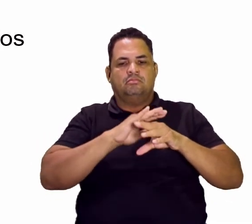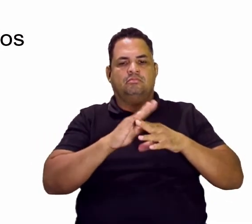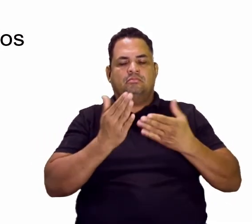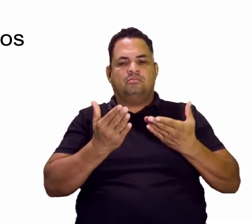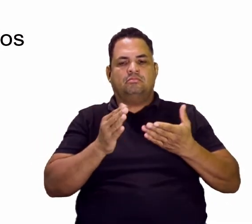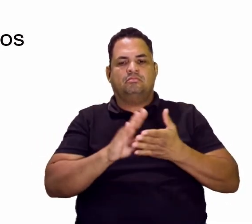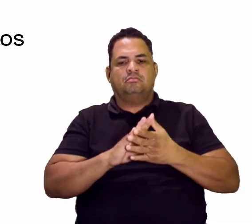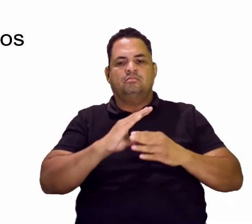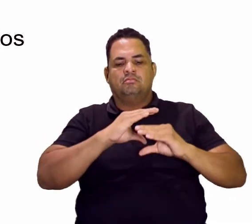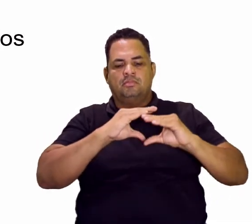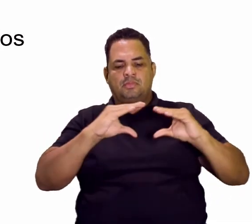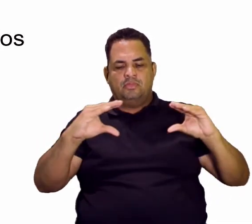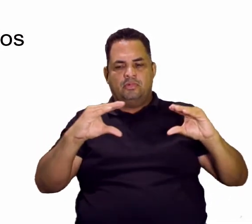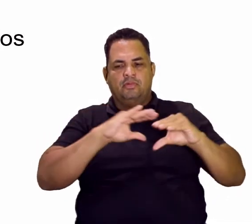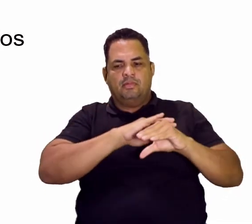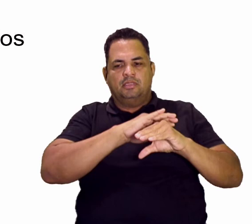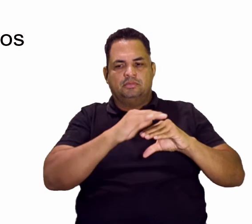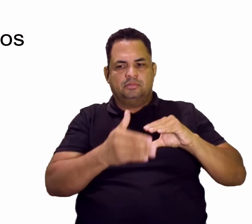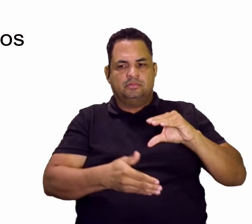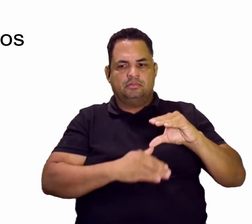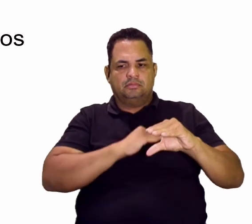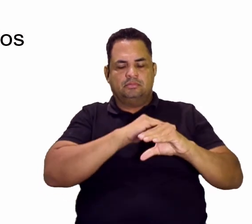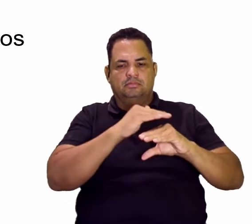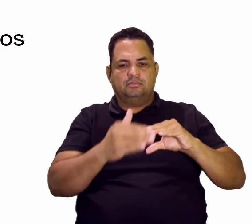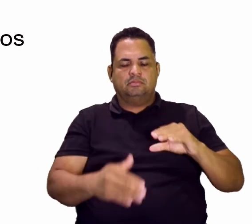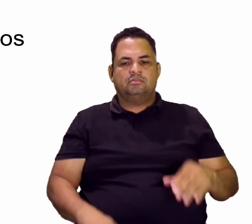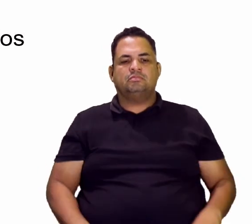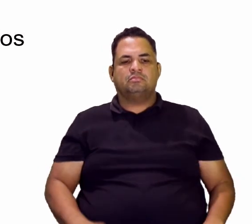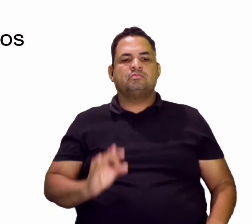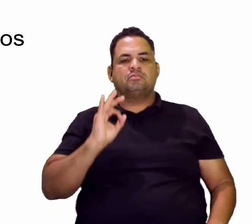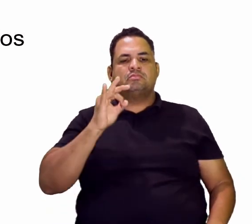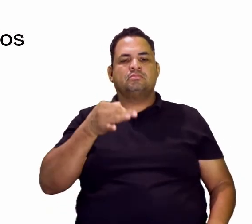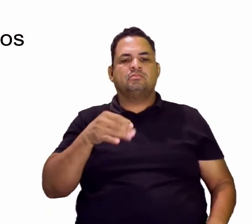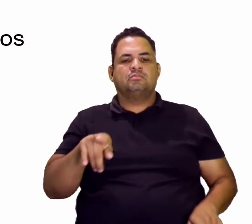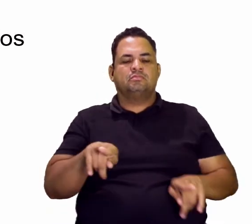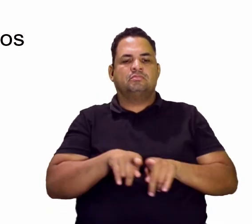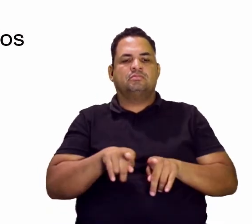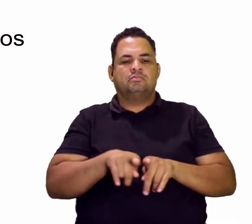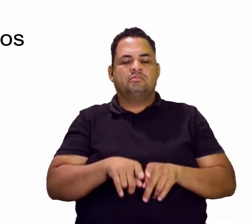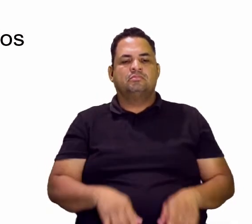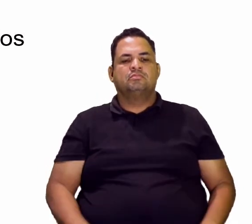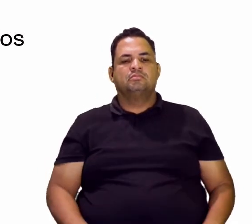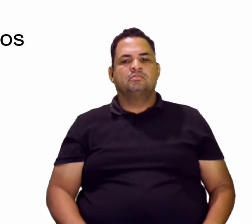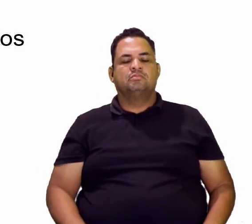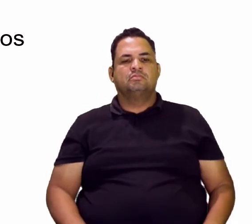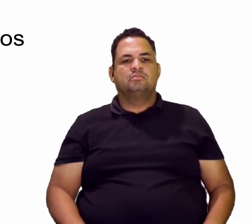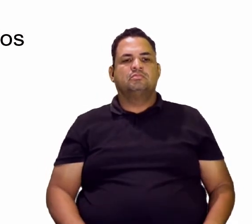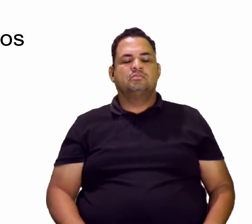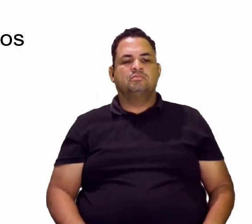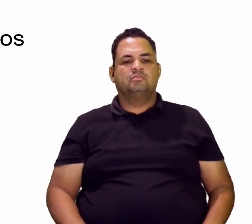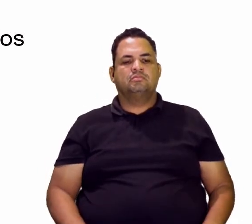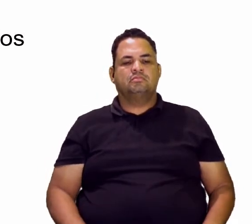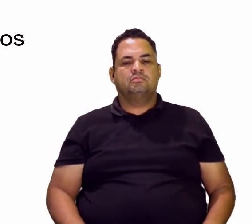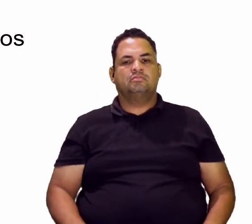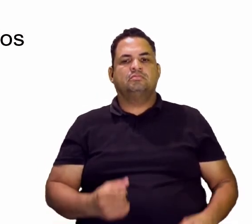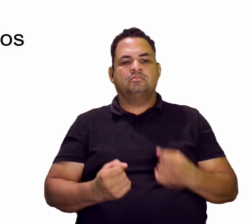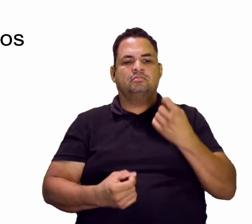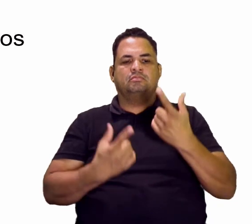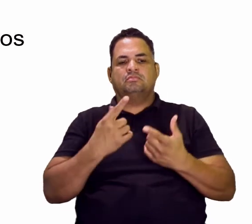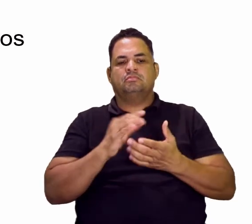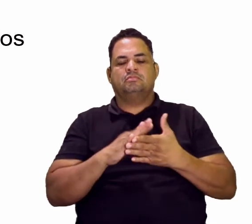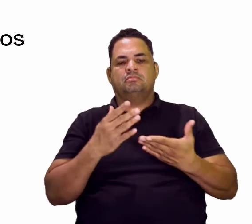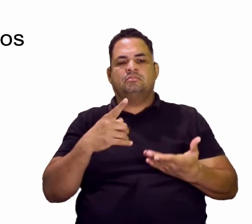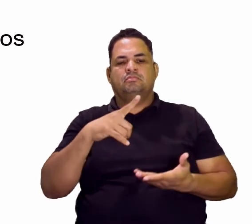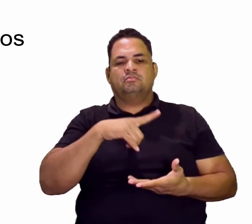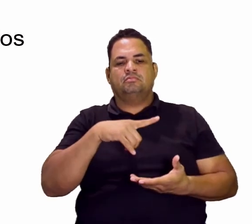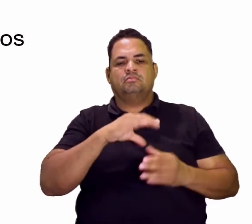no caso dos vírus envelopados. Correto, também, tá? Então, além da cápsula proteica, alguns vírus vão